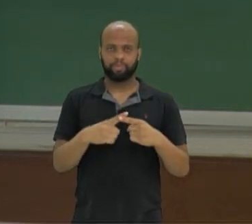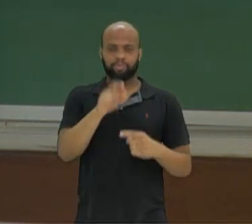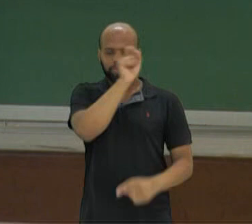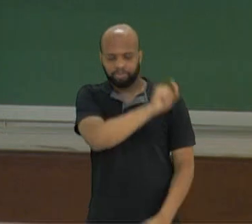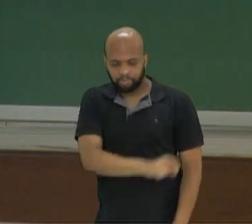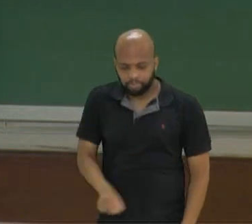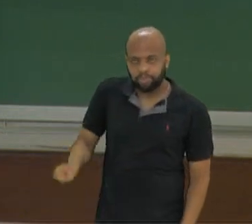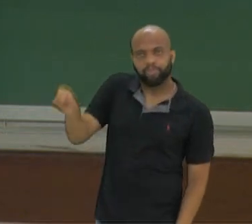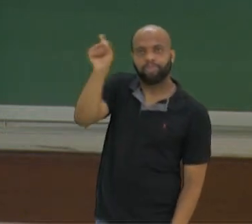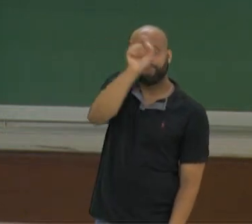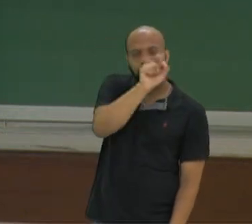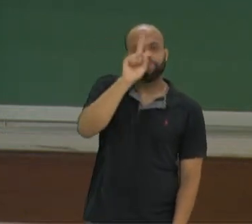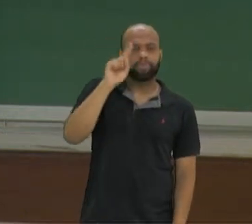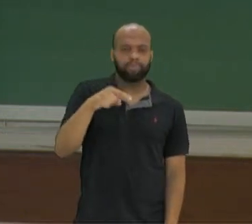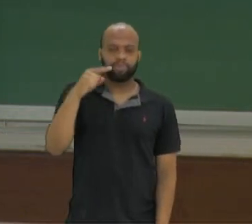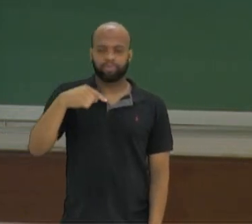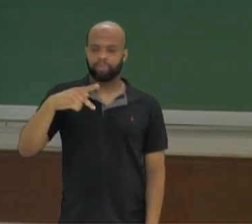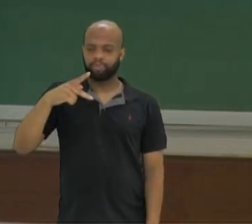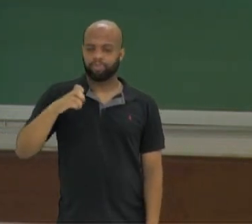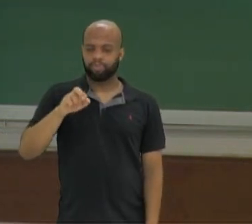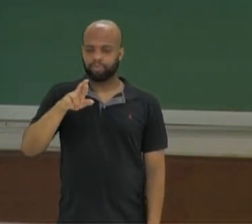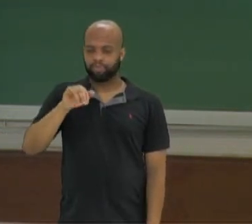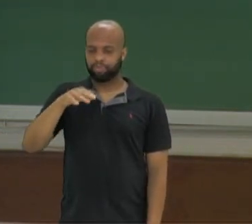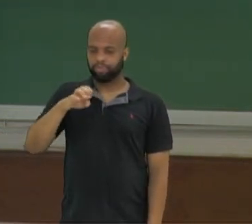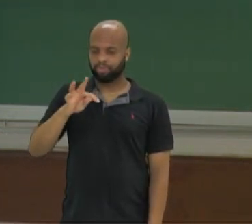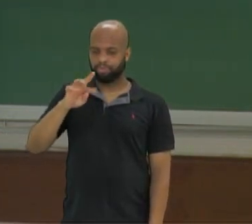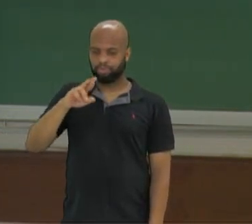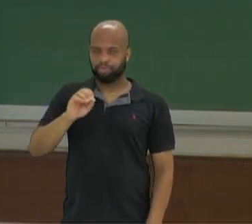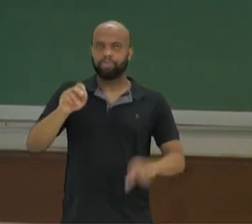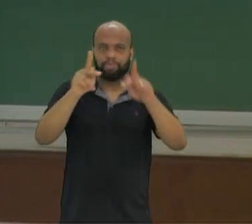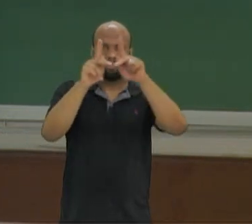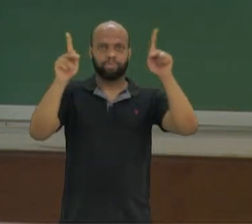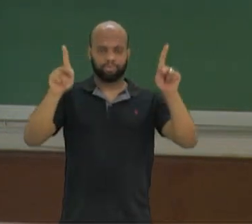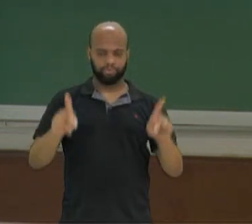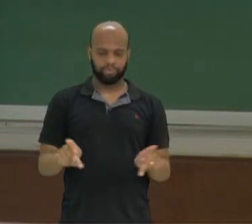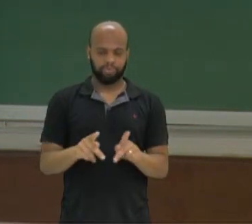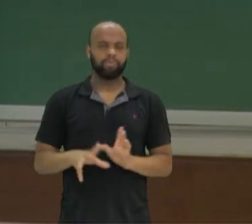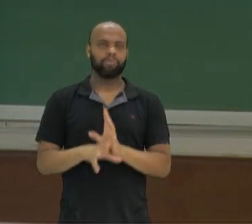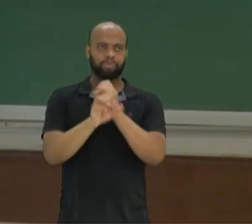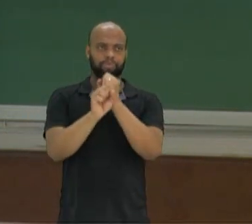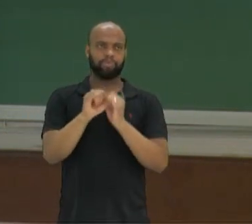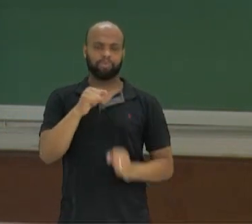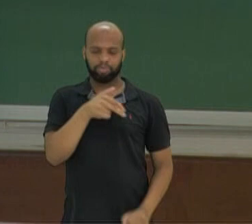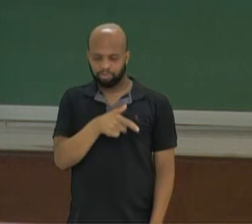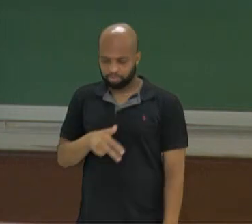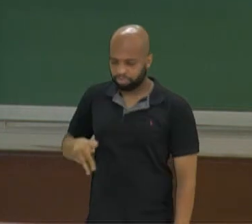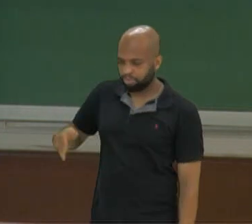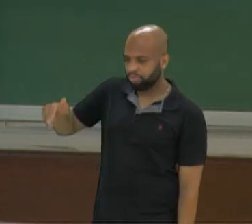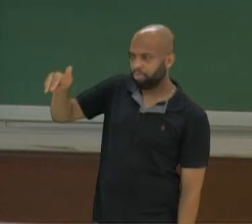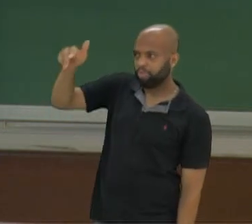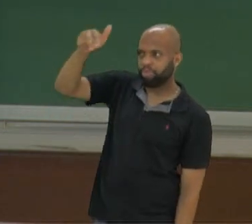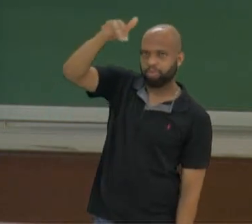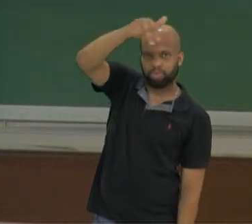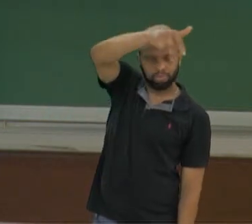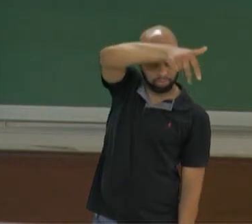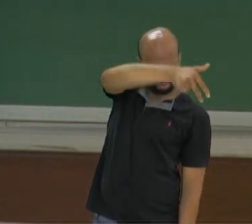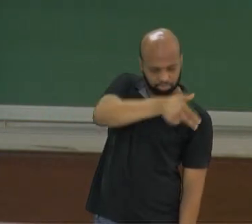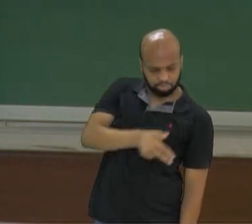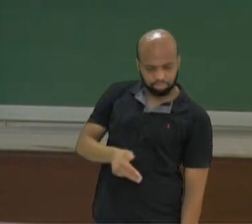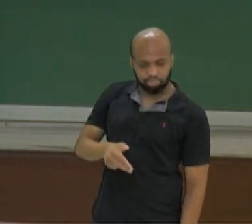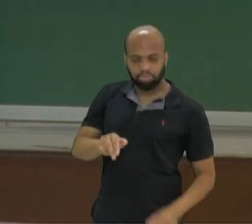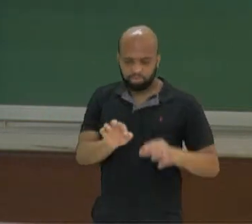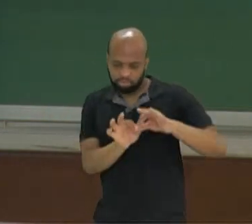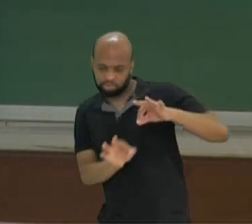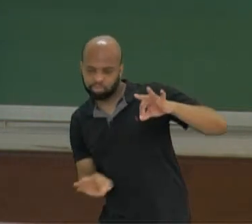em volta, né? A diferença disso aqui. Okay? Mas se eu andar em volta do círculo, se eu conseguisse medir isso andando em volta do